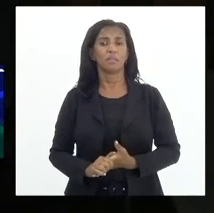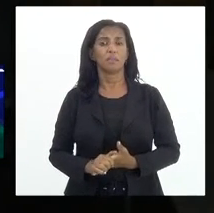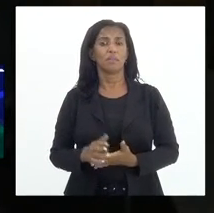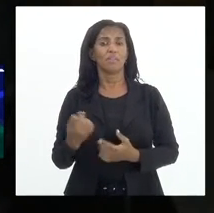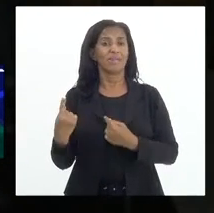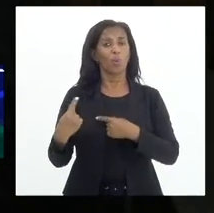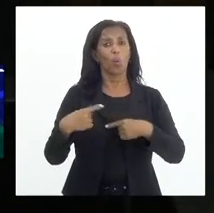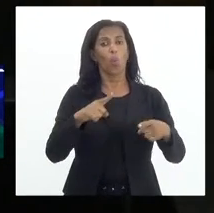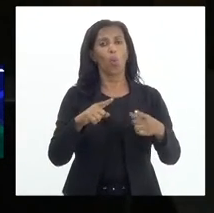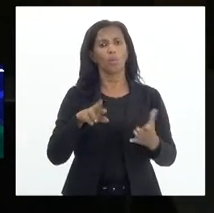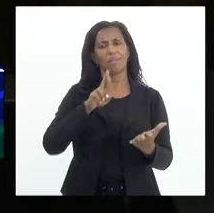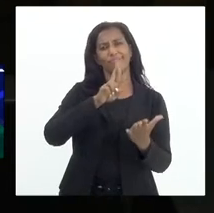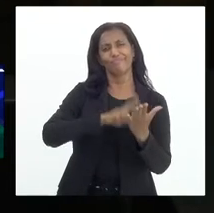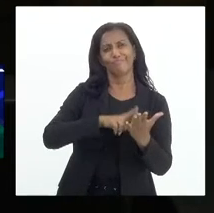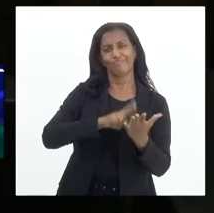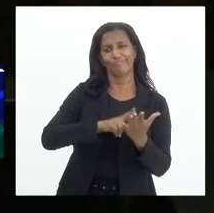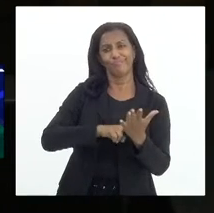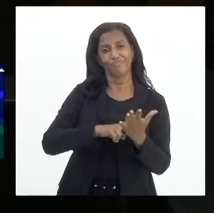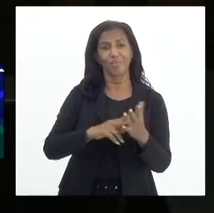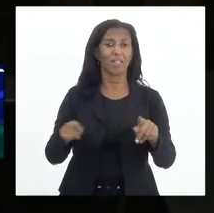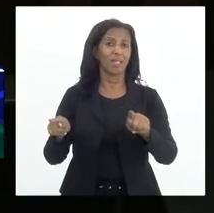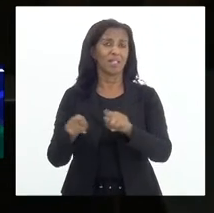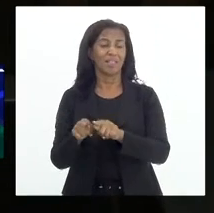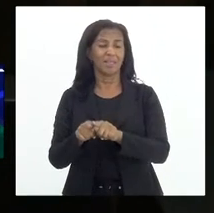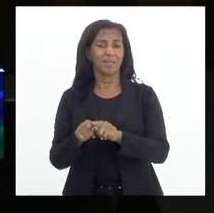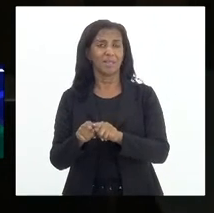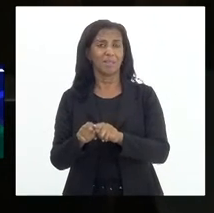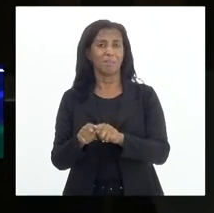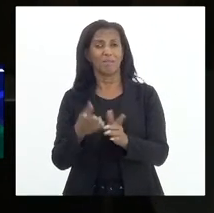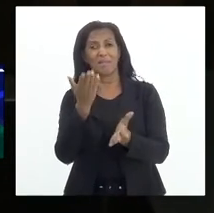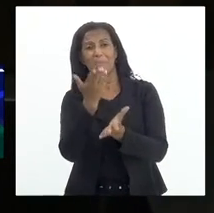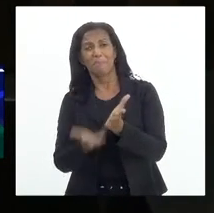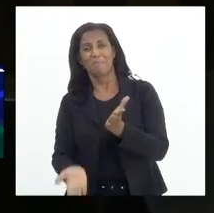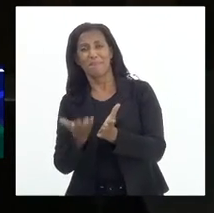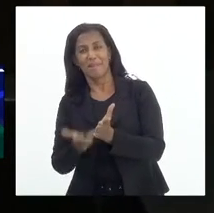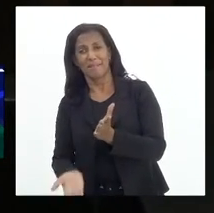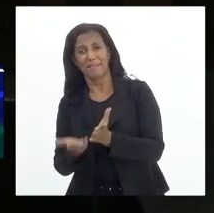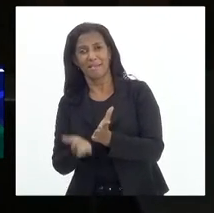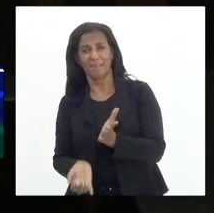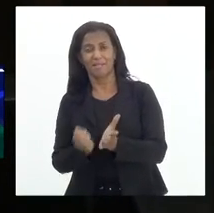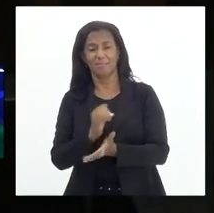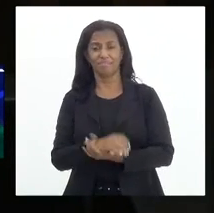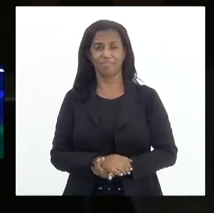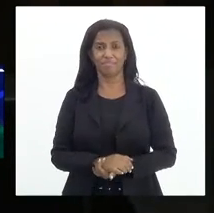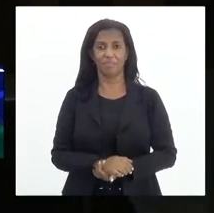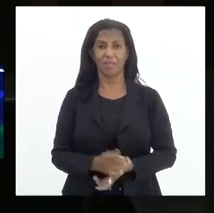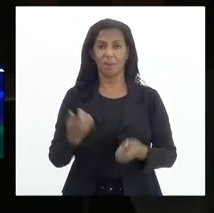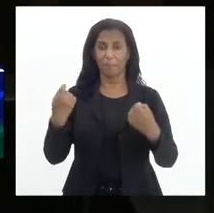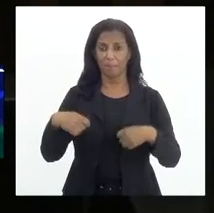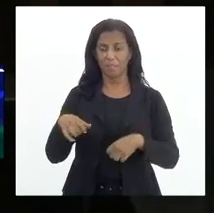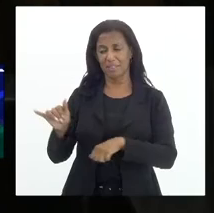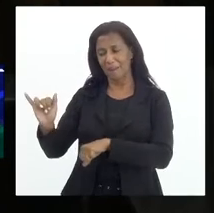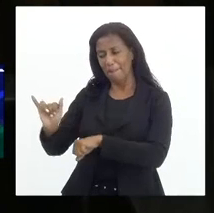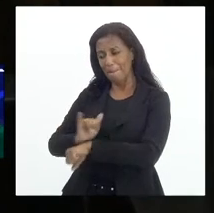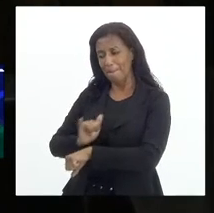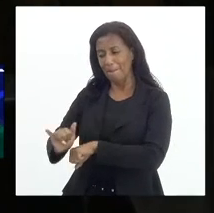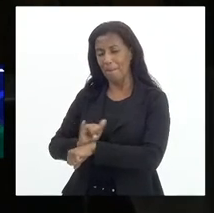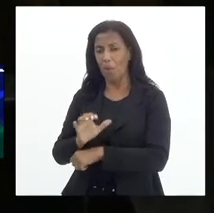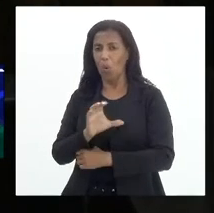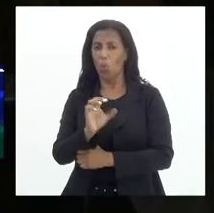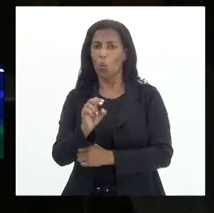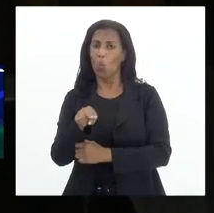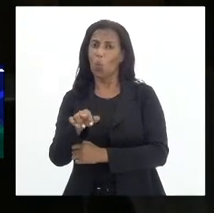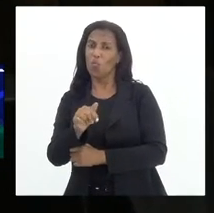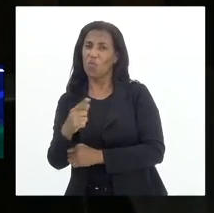regime e, evidentemente, gerará perda de receita. Então, teria que criar um convênio com o FAS